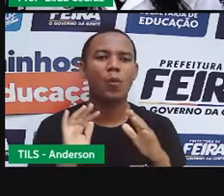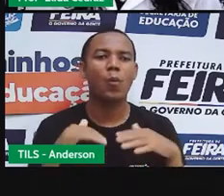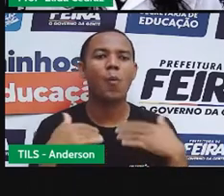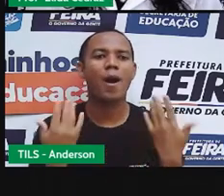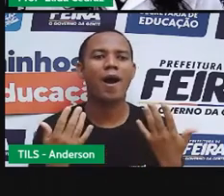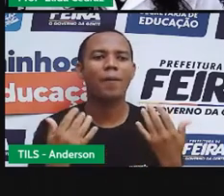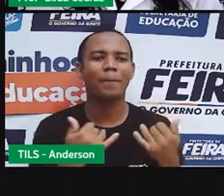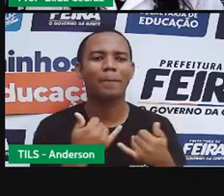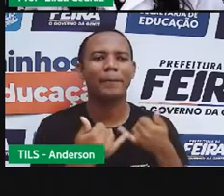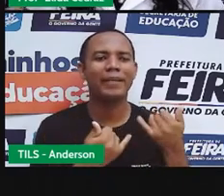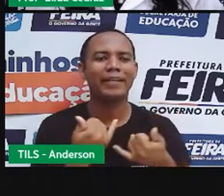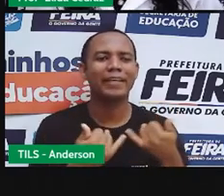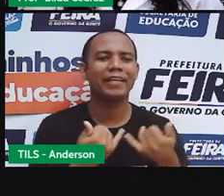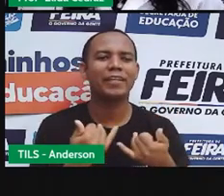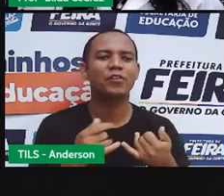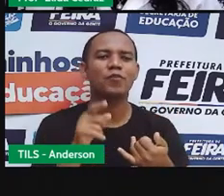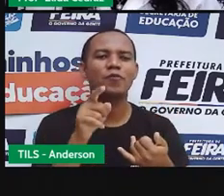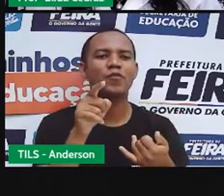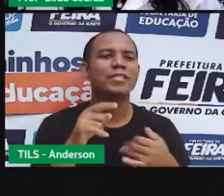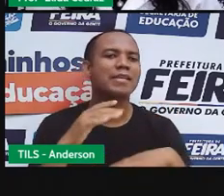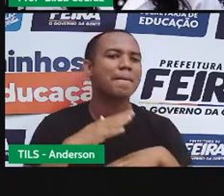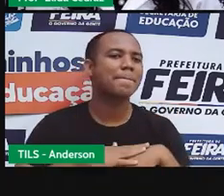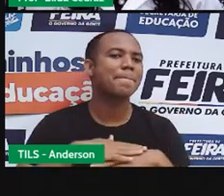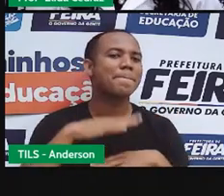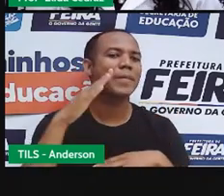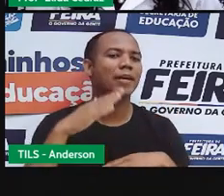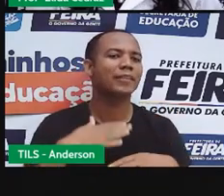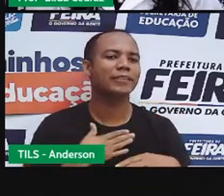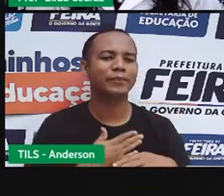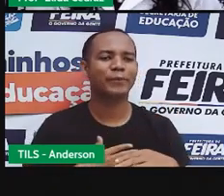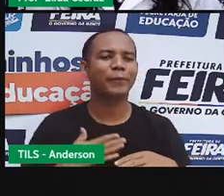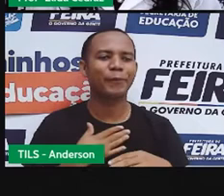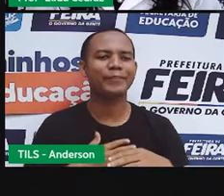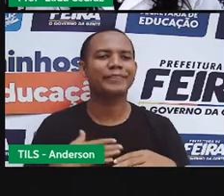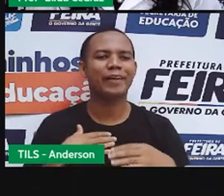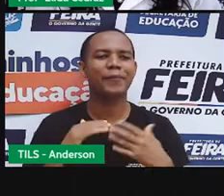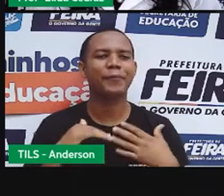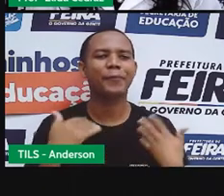Qual é o brinquedo que você mais gosta?